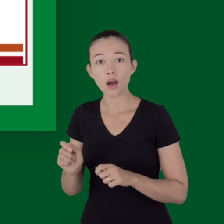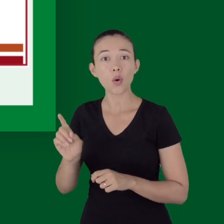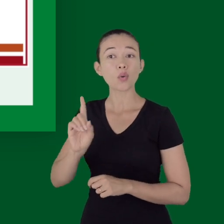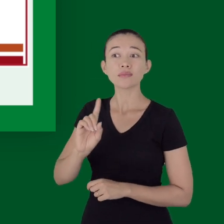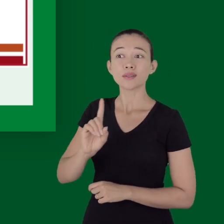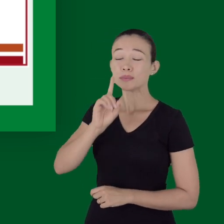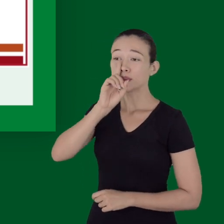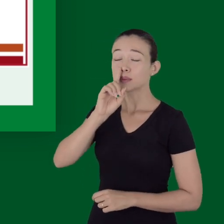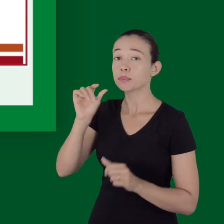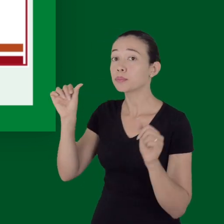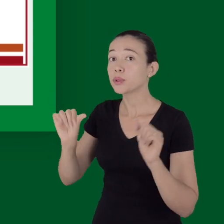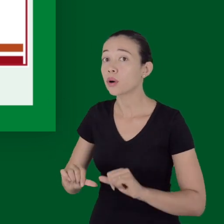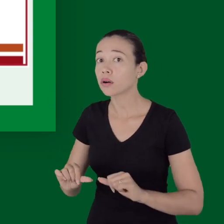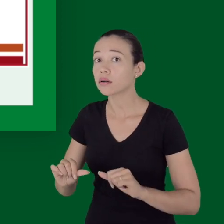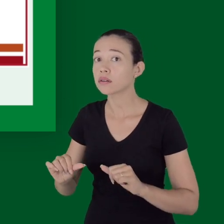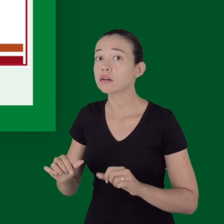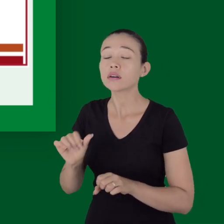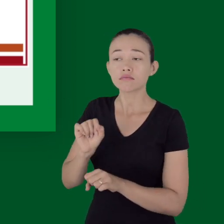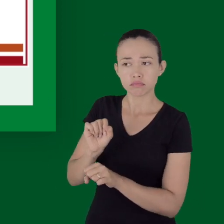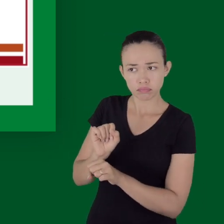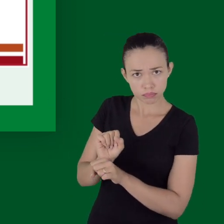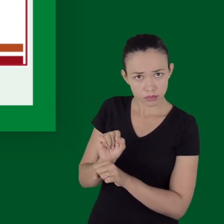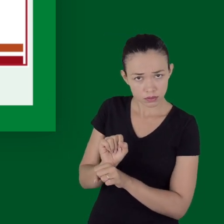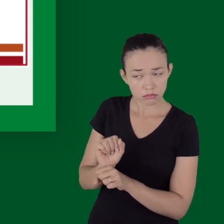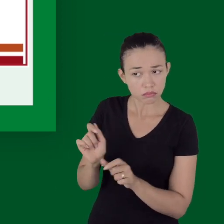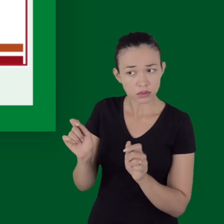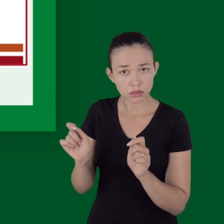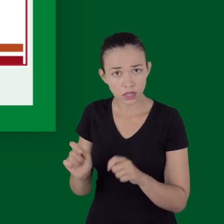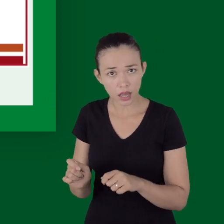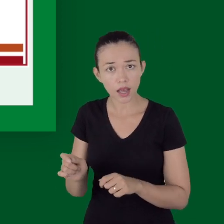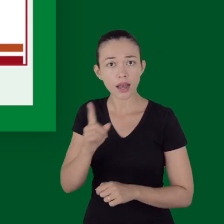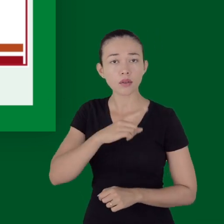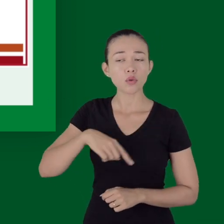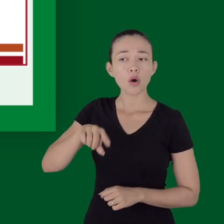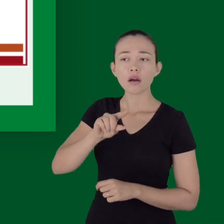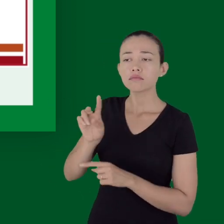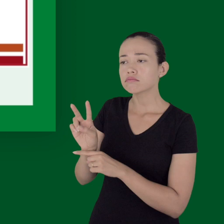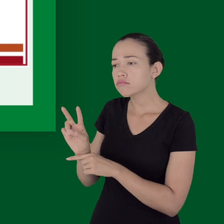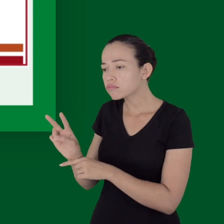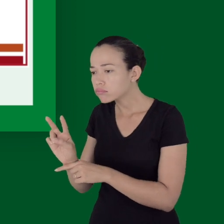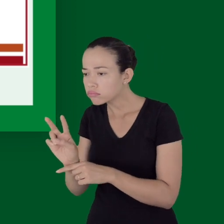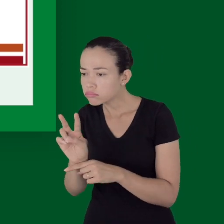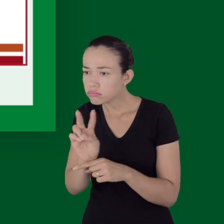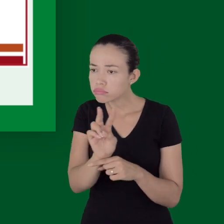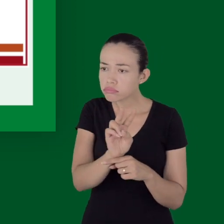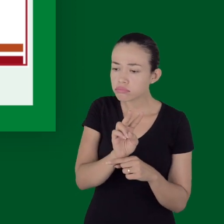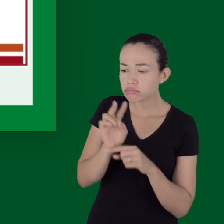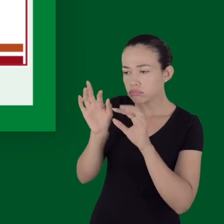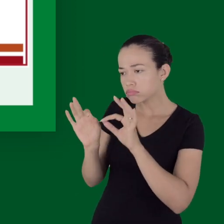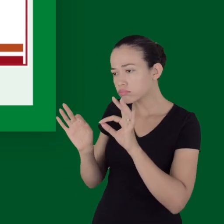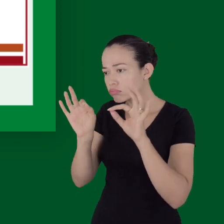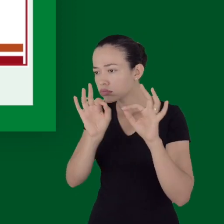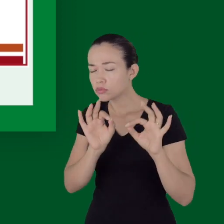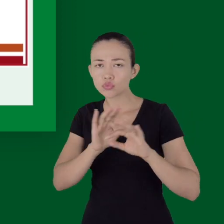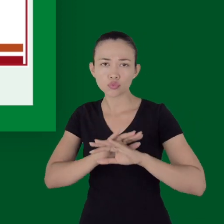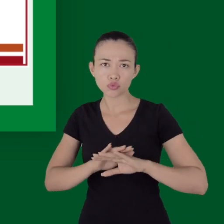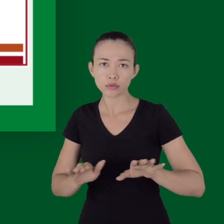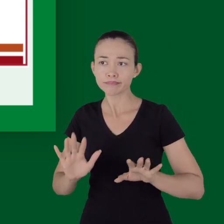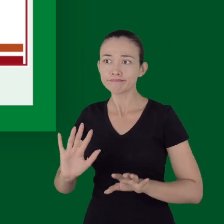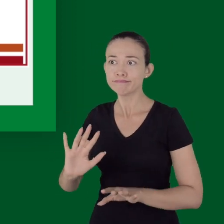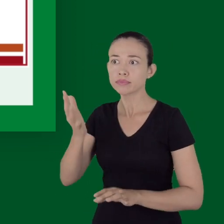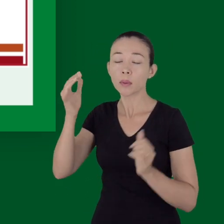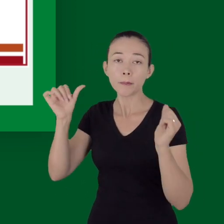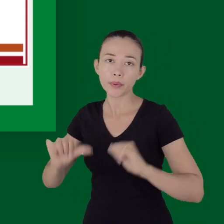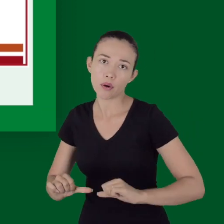se ele está estável ou instável. Se o paciente estiver estável, a gente tem que só monitorizar,